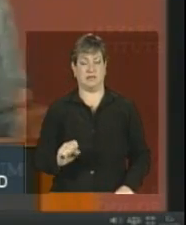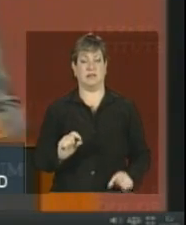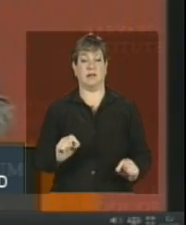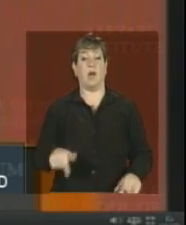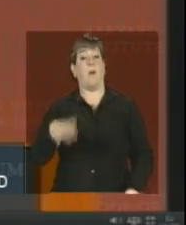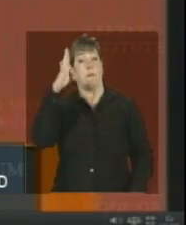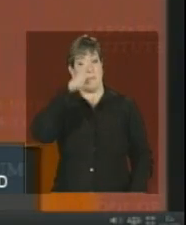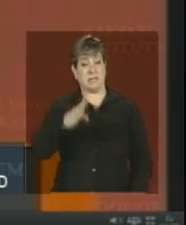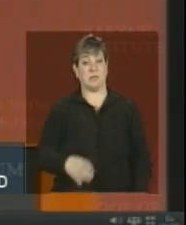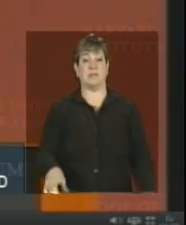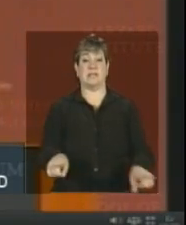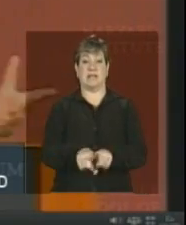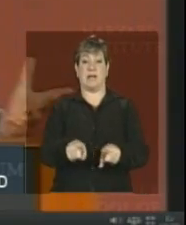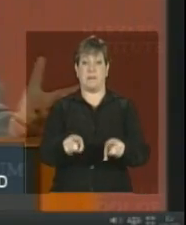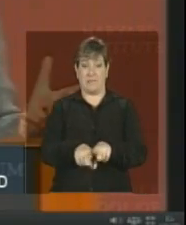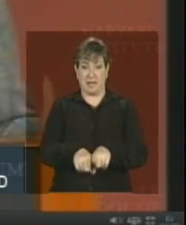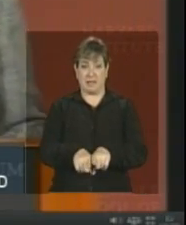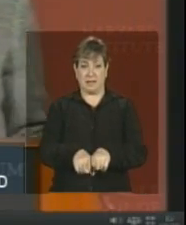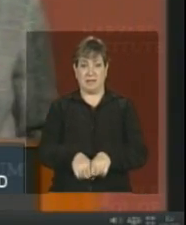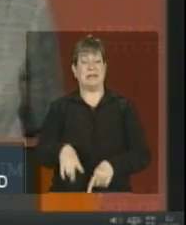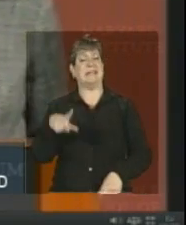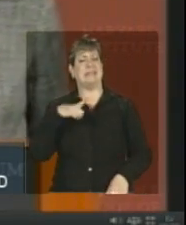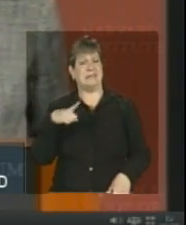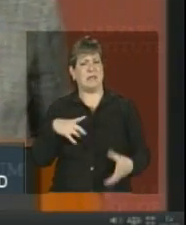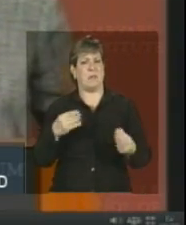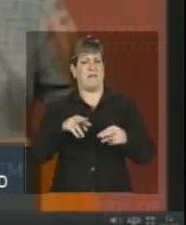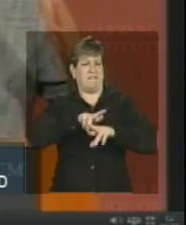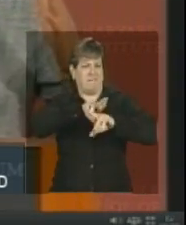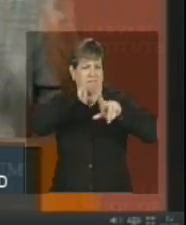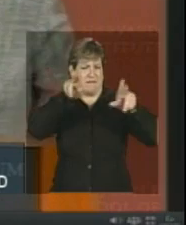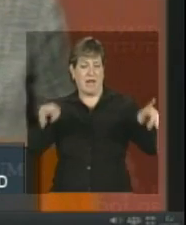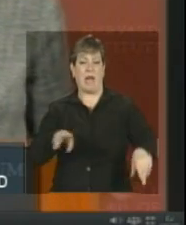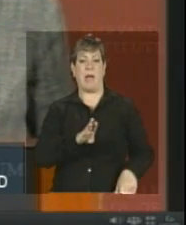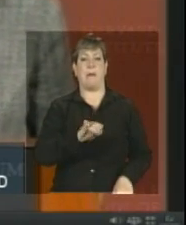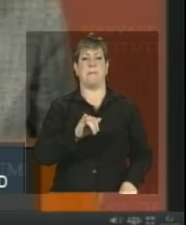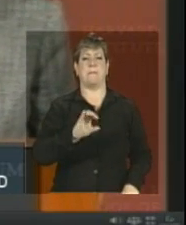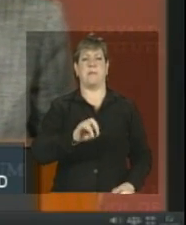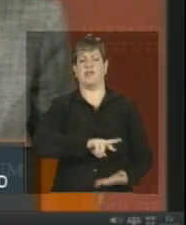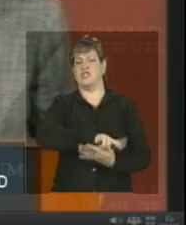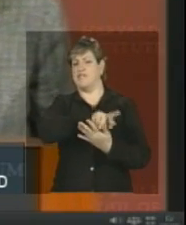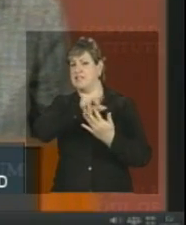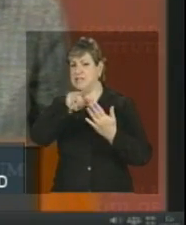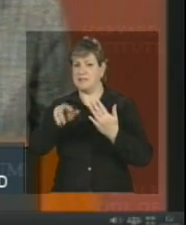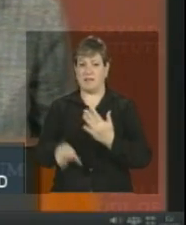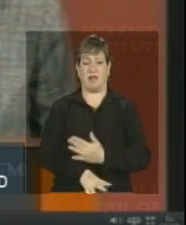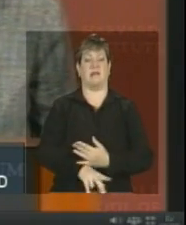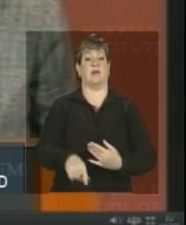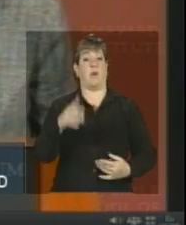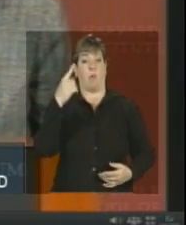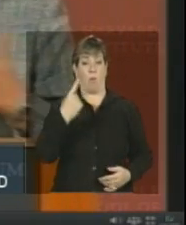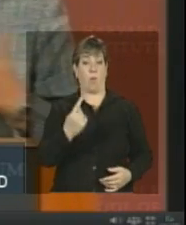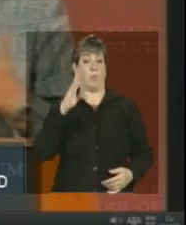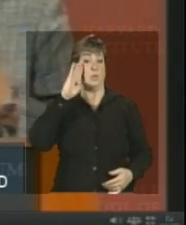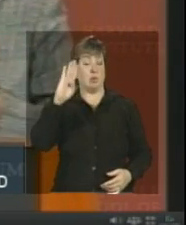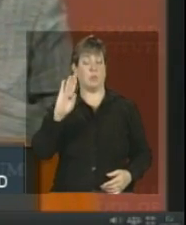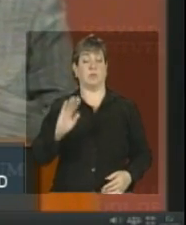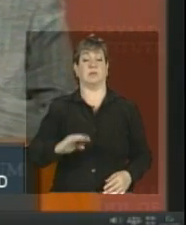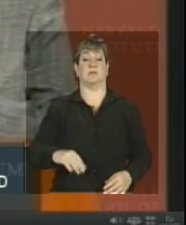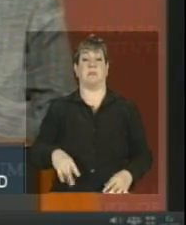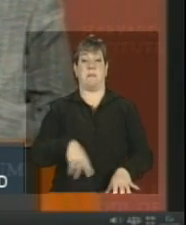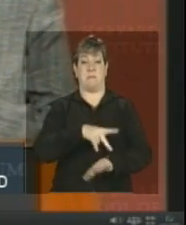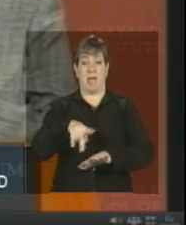Brasil também tem uma grande biodiversidade, é um dos países mais biodiversos do mundo